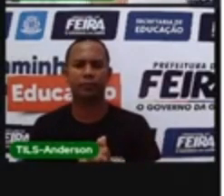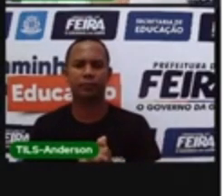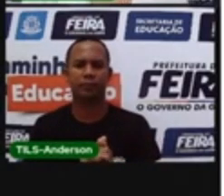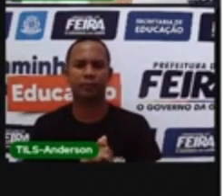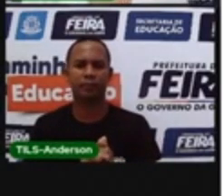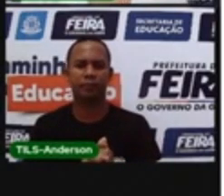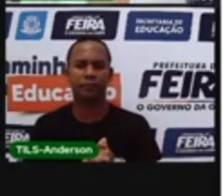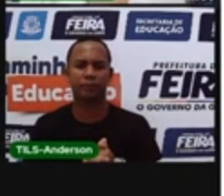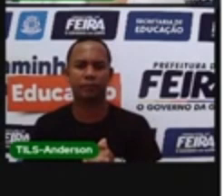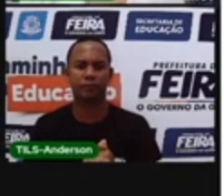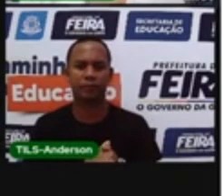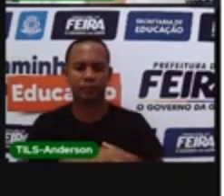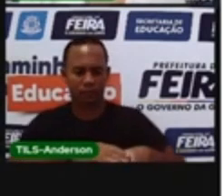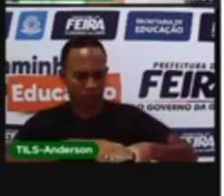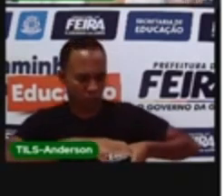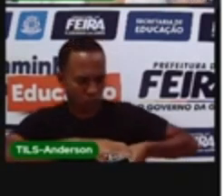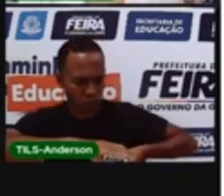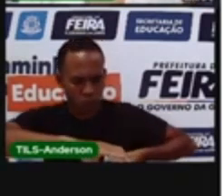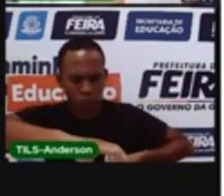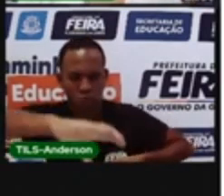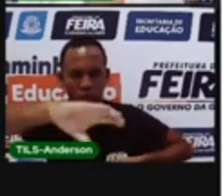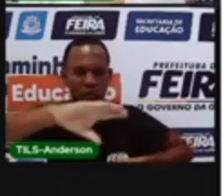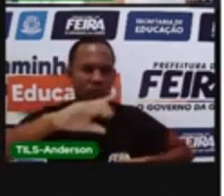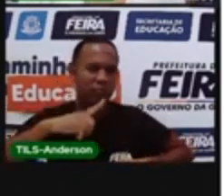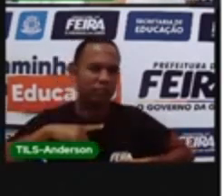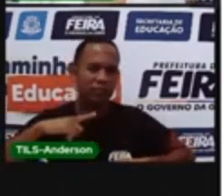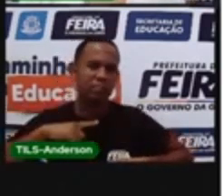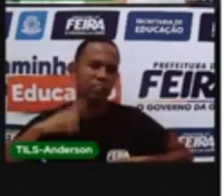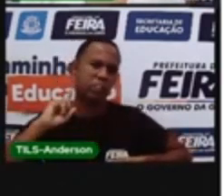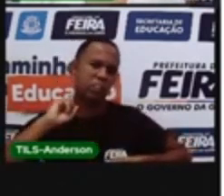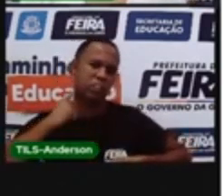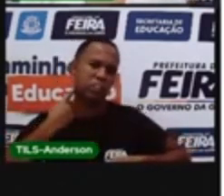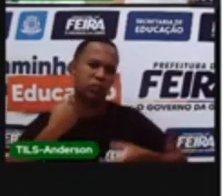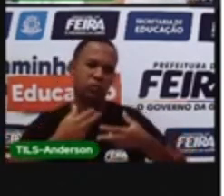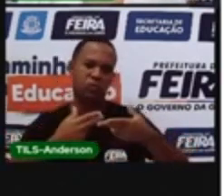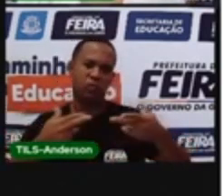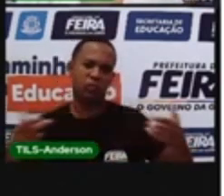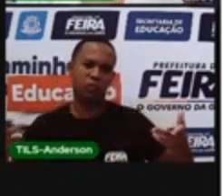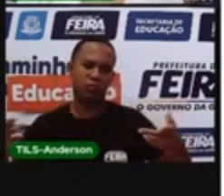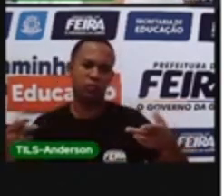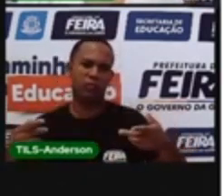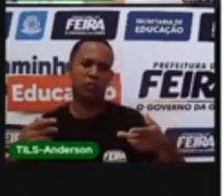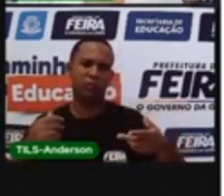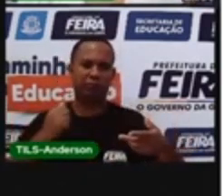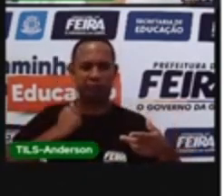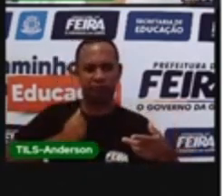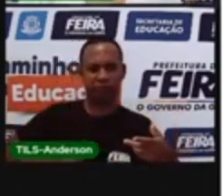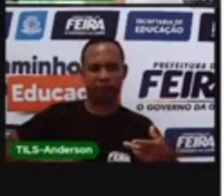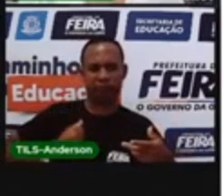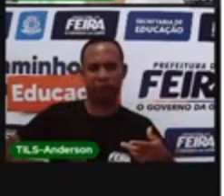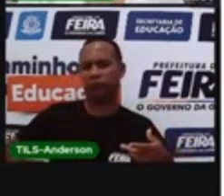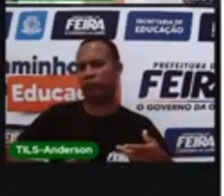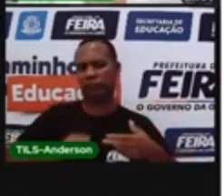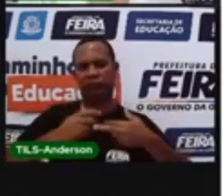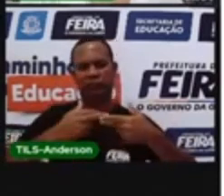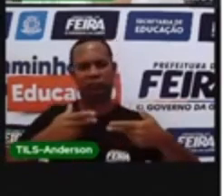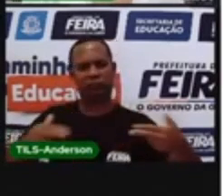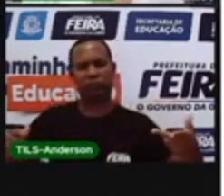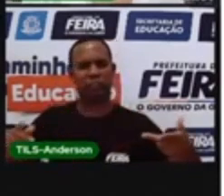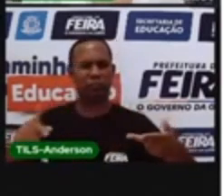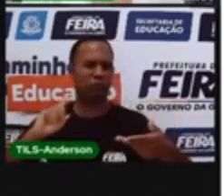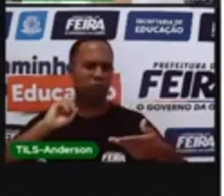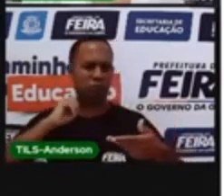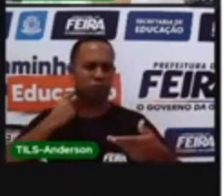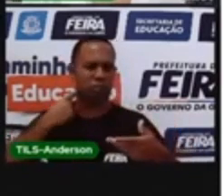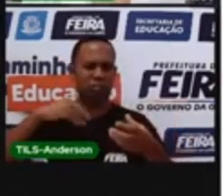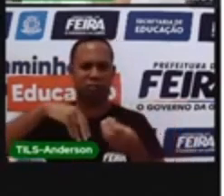Bom, no esgoto existe todo tipo de lixo, certo? Fezes, urina e muita